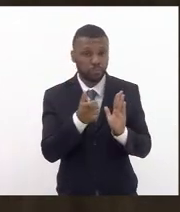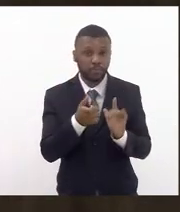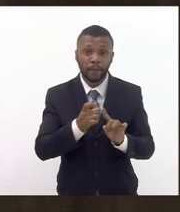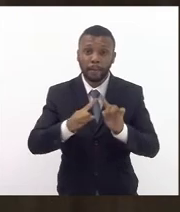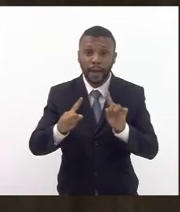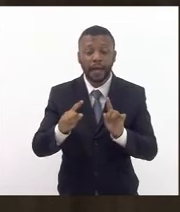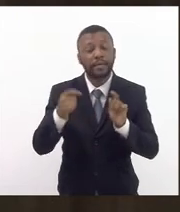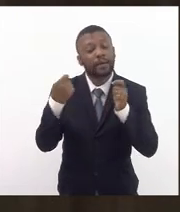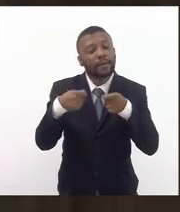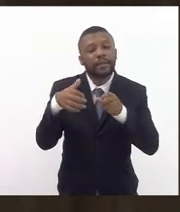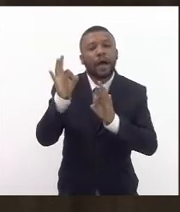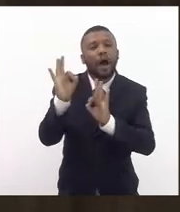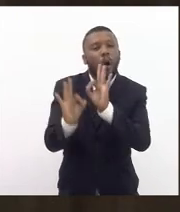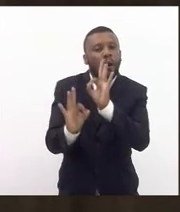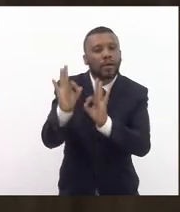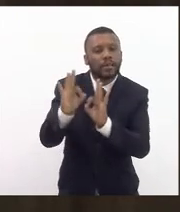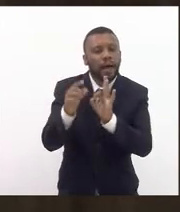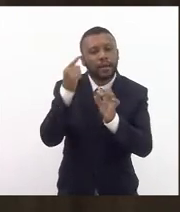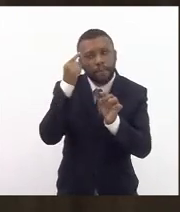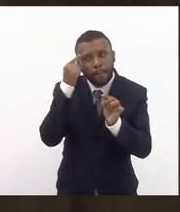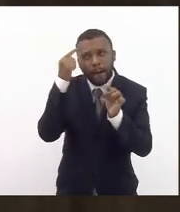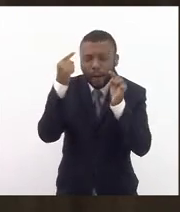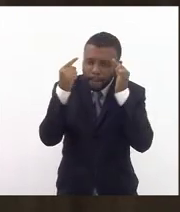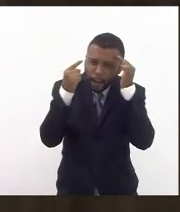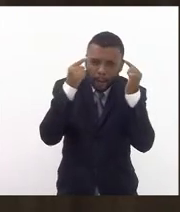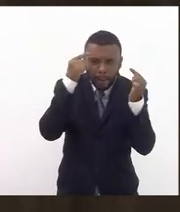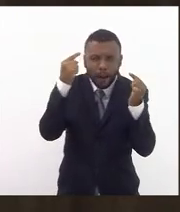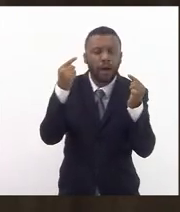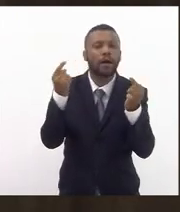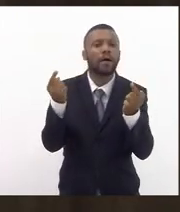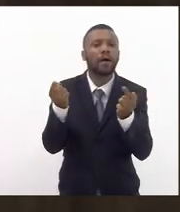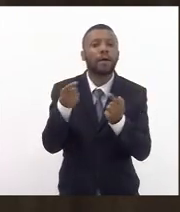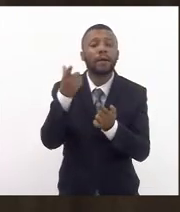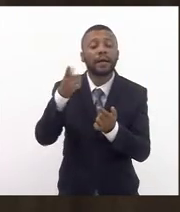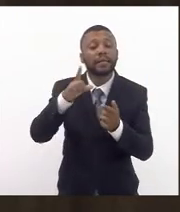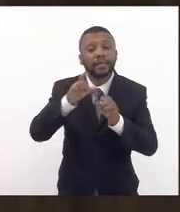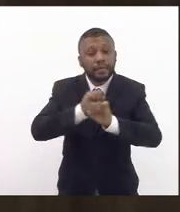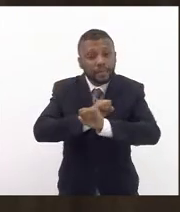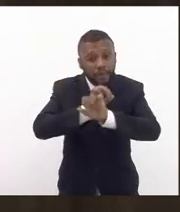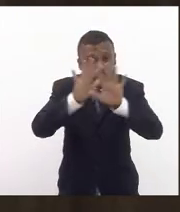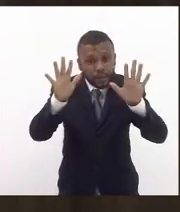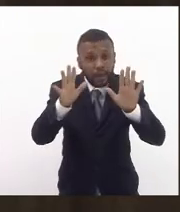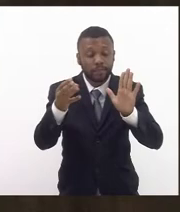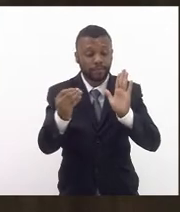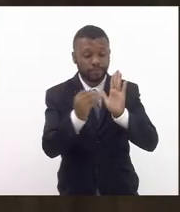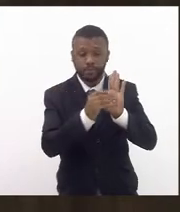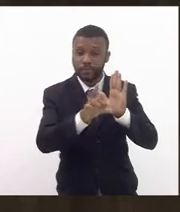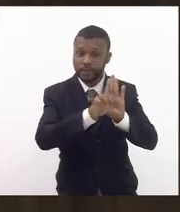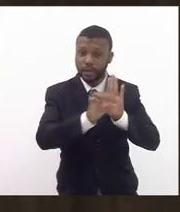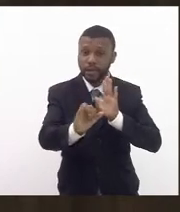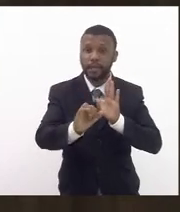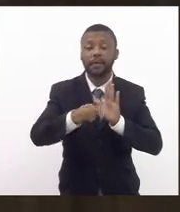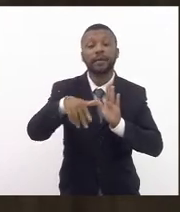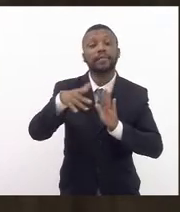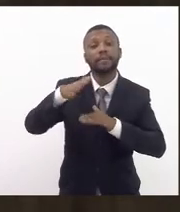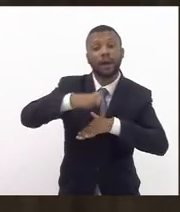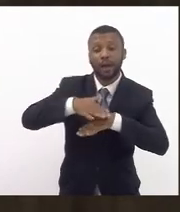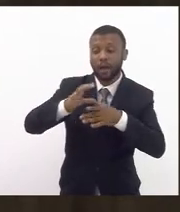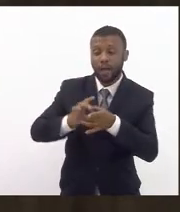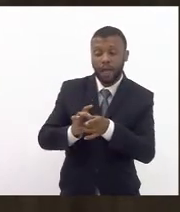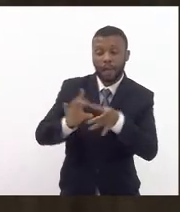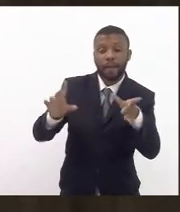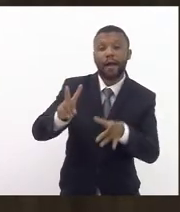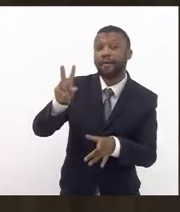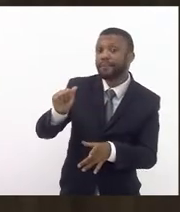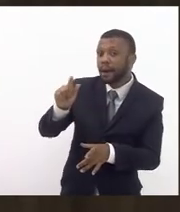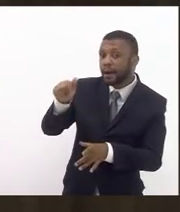acho que precisa dar uma organizada nas ideias para que fique destacado na lei que quem vai abrir a vaga de estágio não